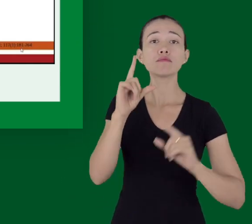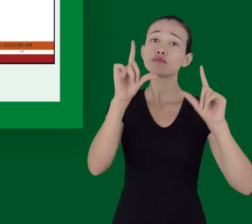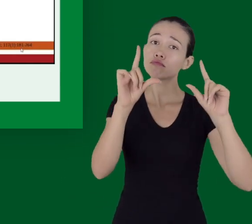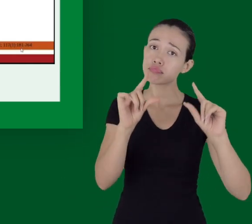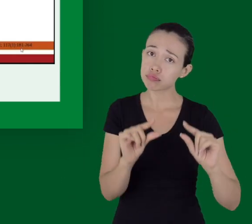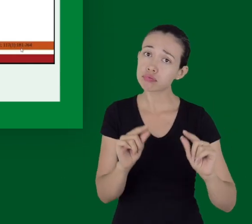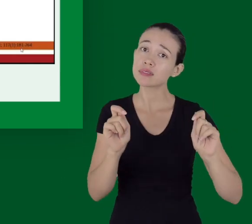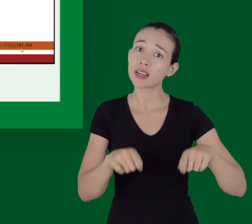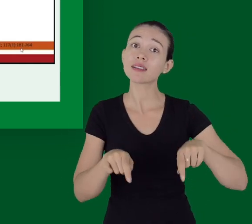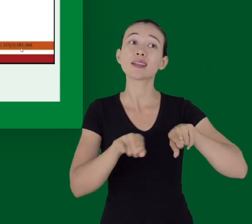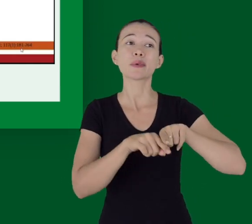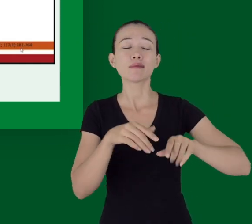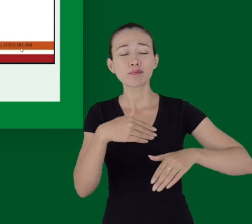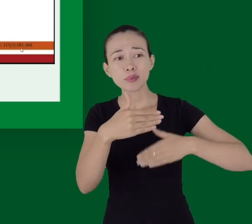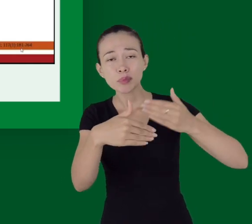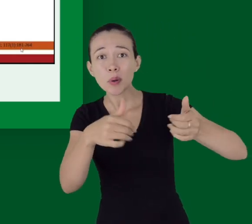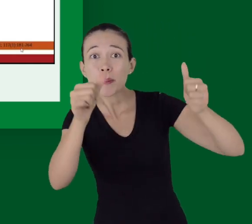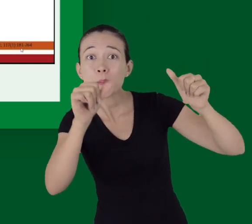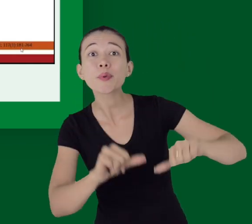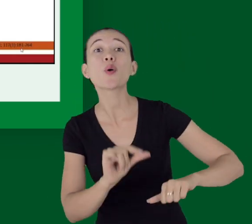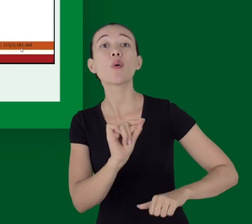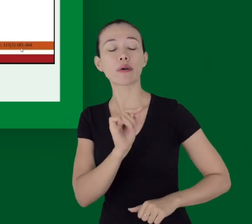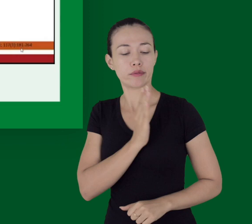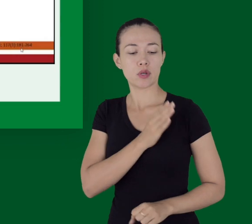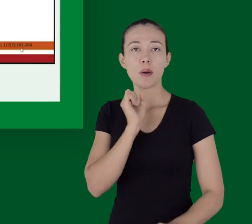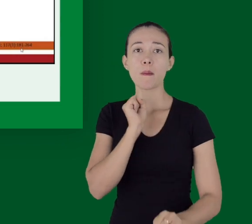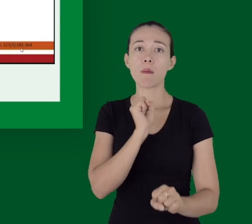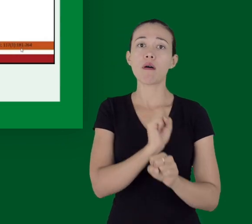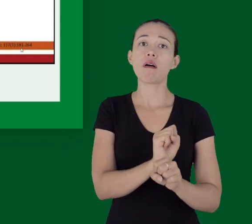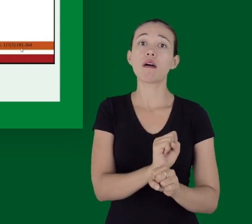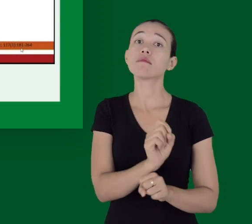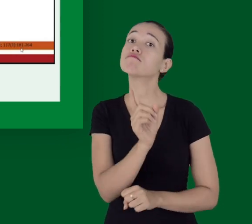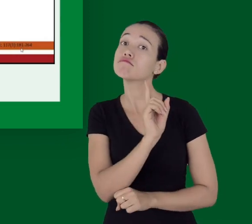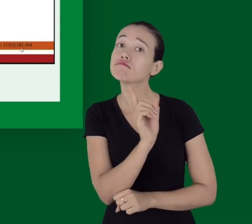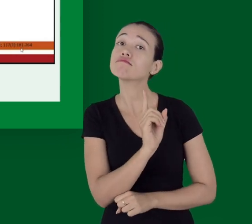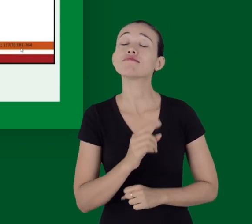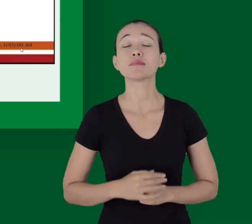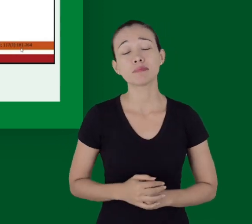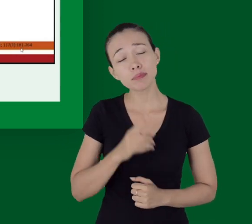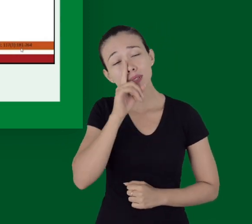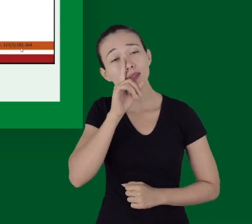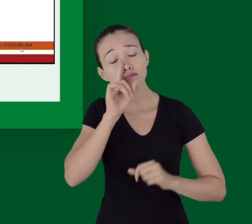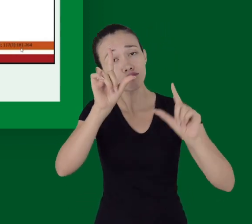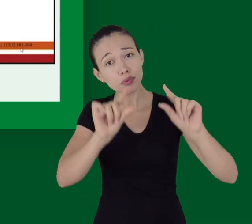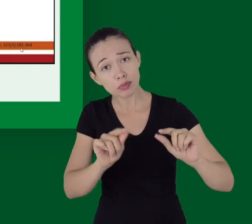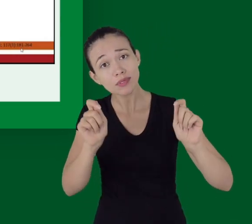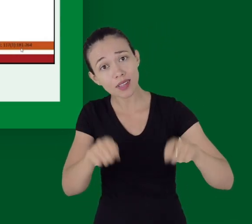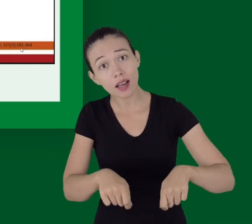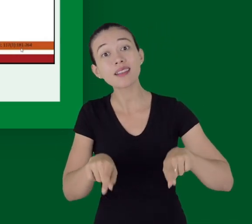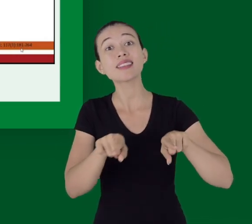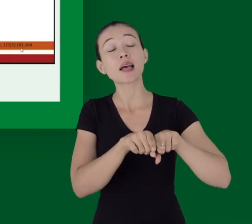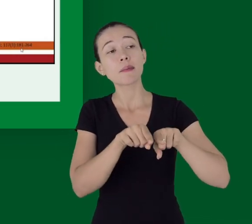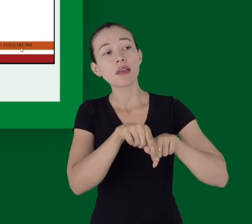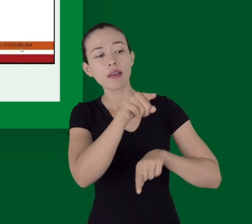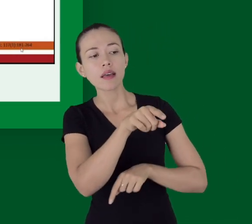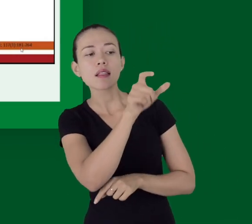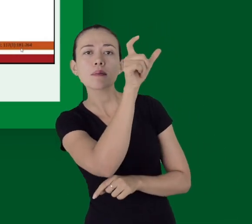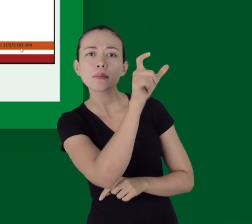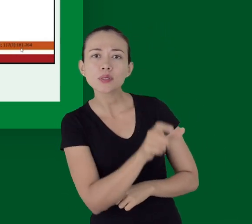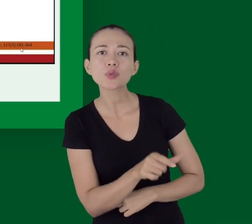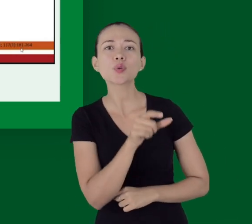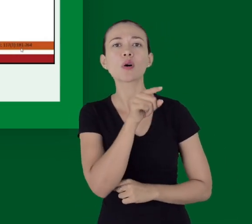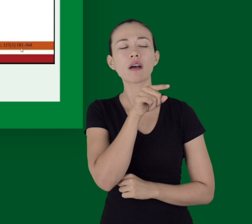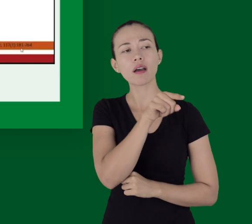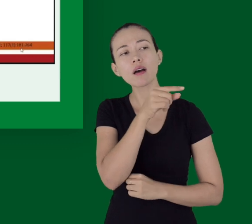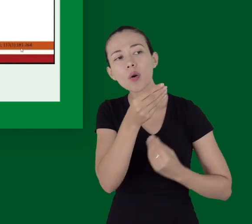maior risco de evolução para uma PCR, por exemplo, e até dificultar que o paciente melhore, né? Então, quanto